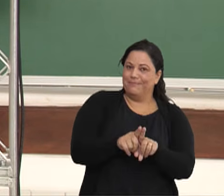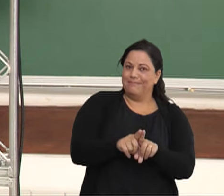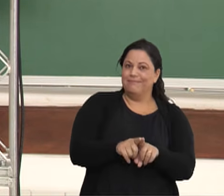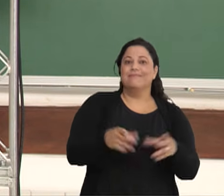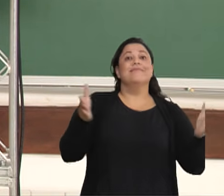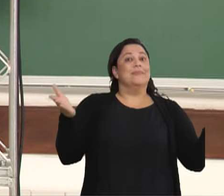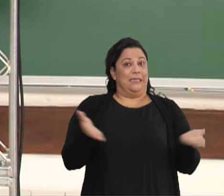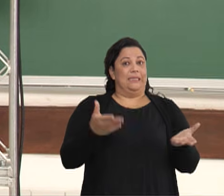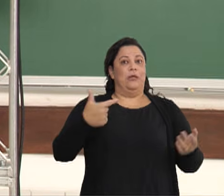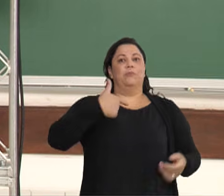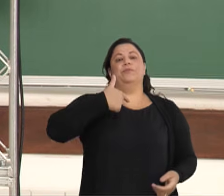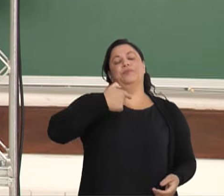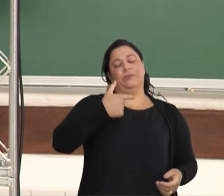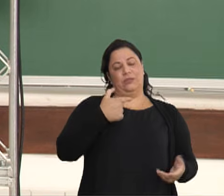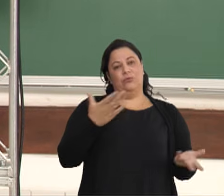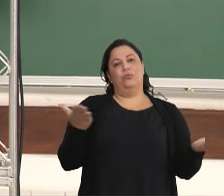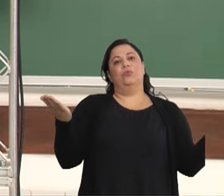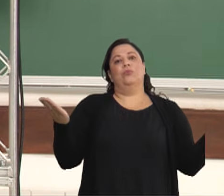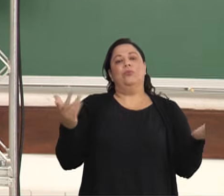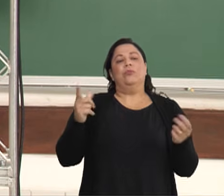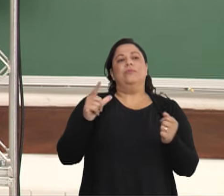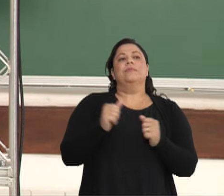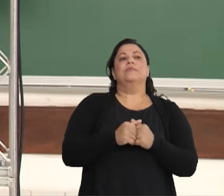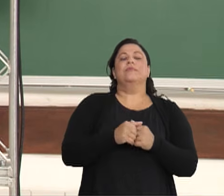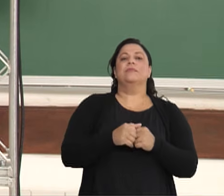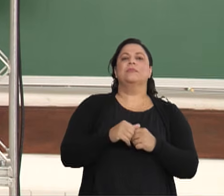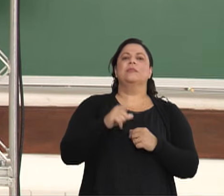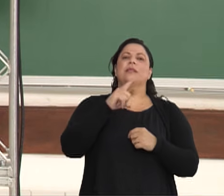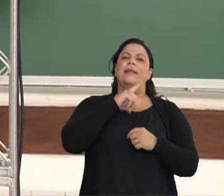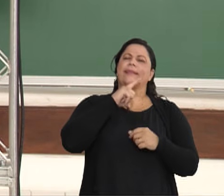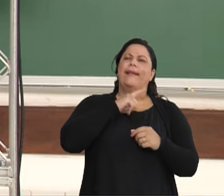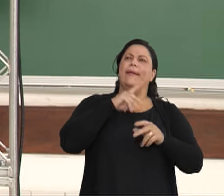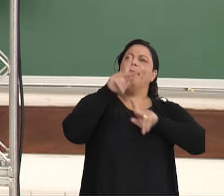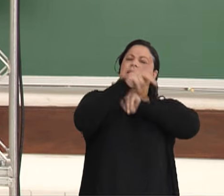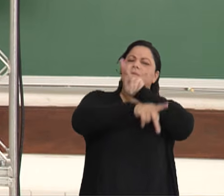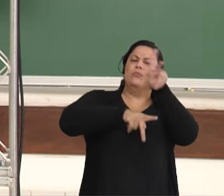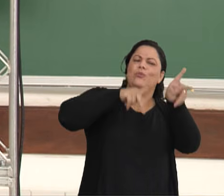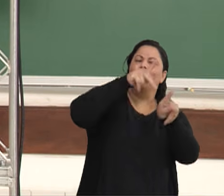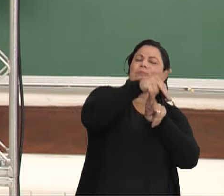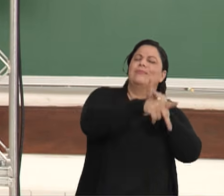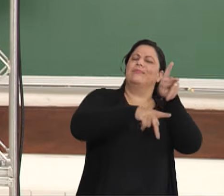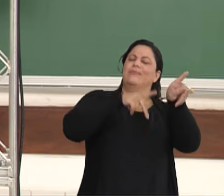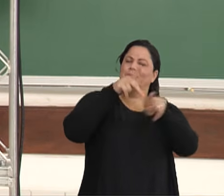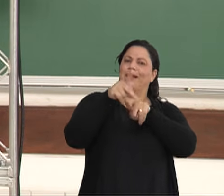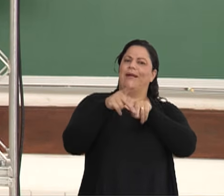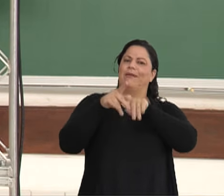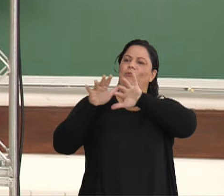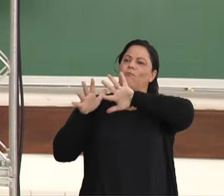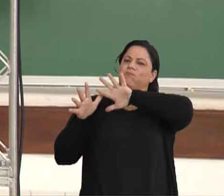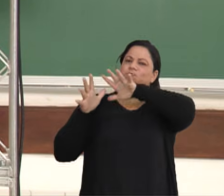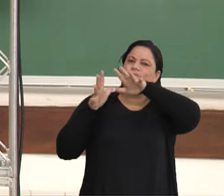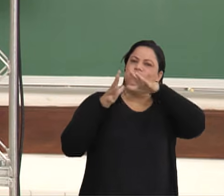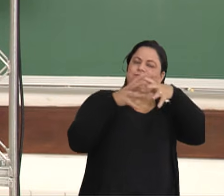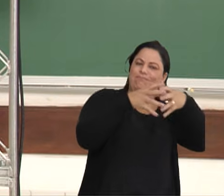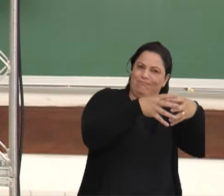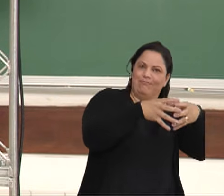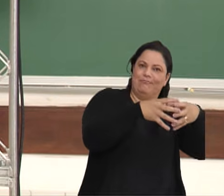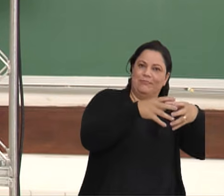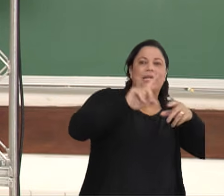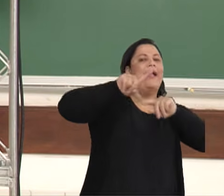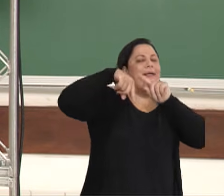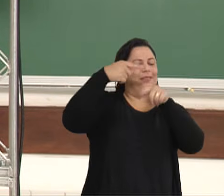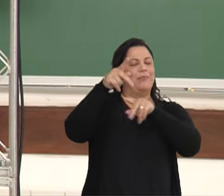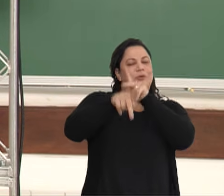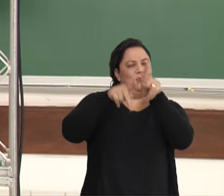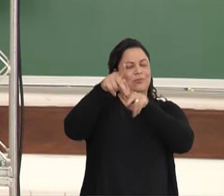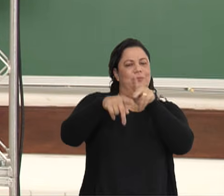Então Getúlio Vargas tem essa onda mais popular vindo junto com ele. Sobre populismo, a gente vai falar nas